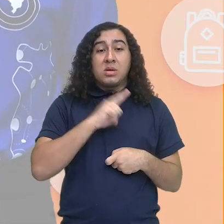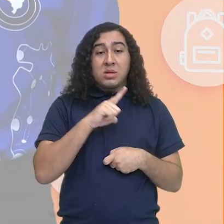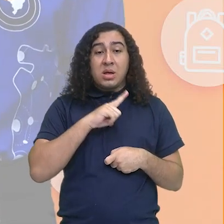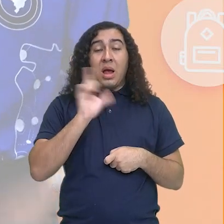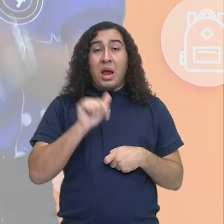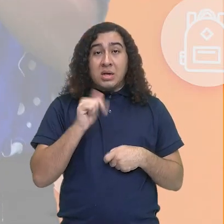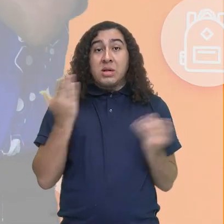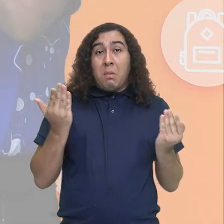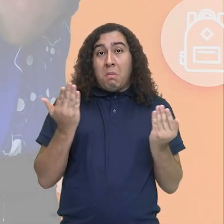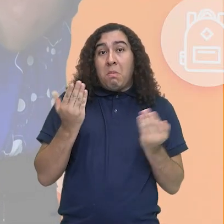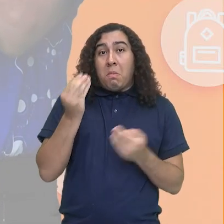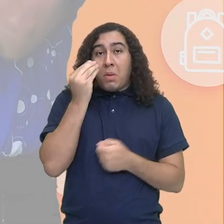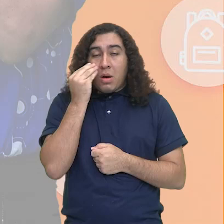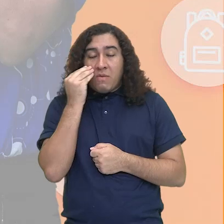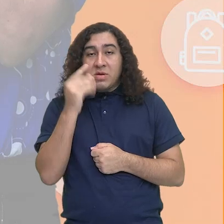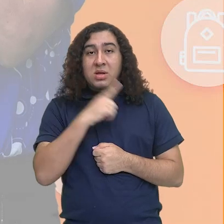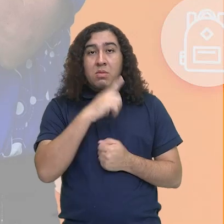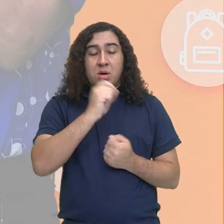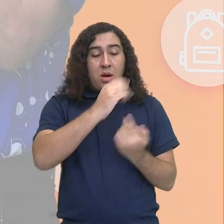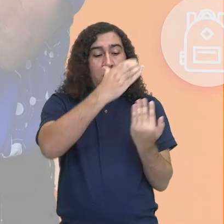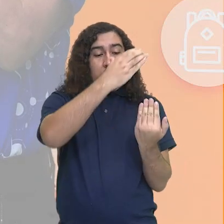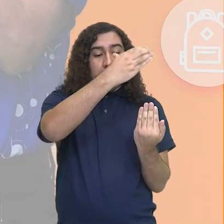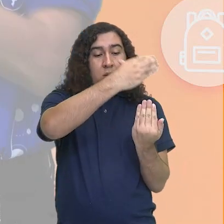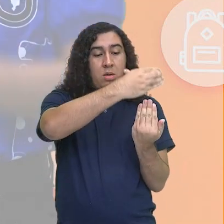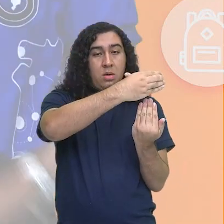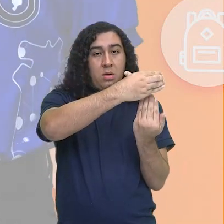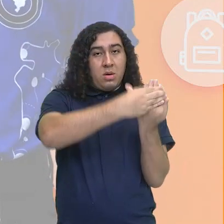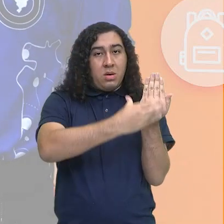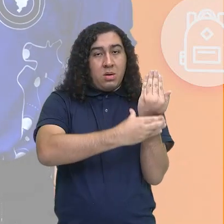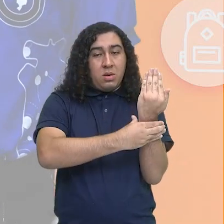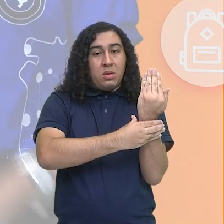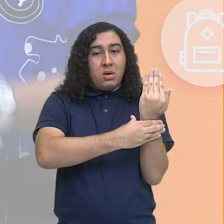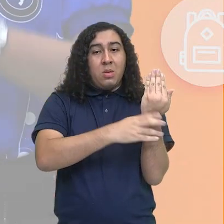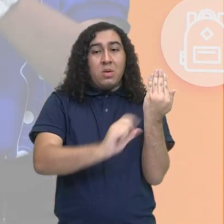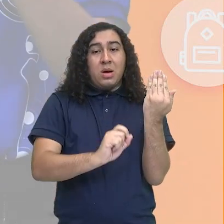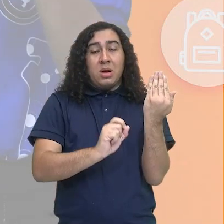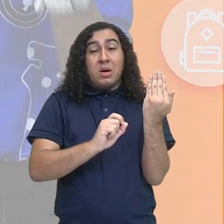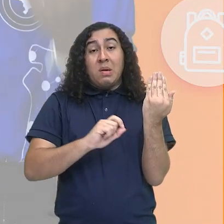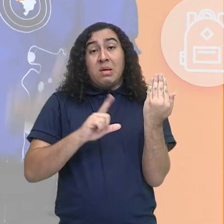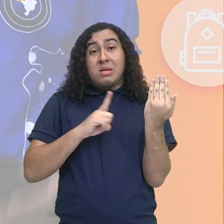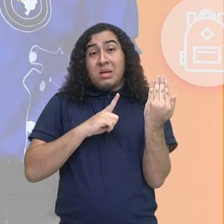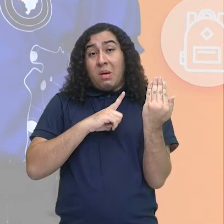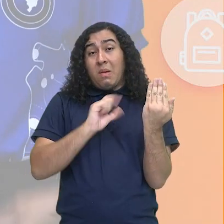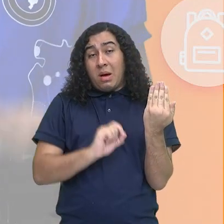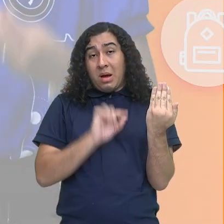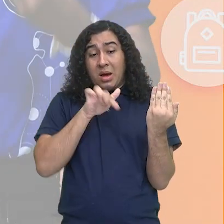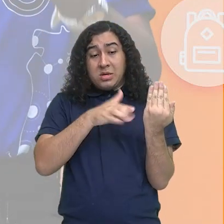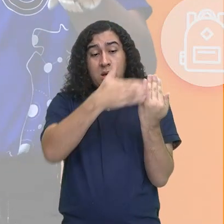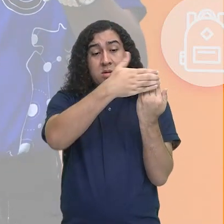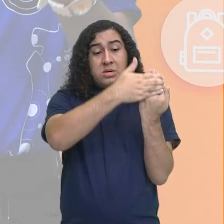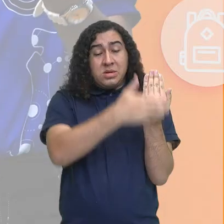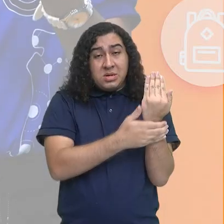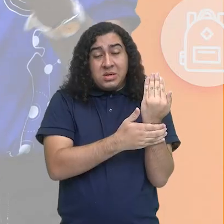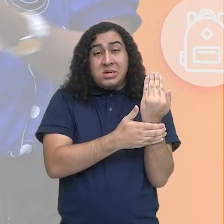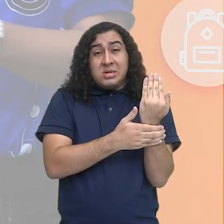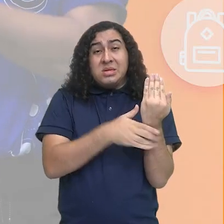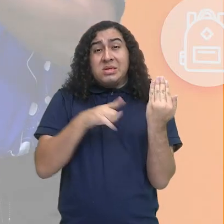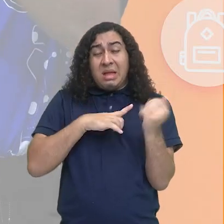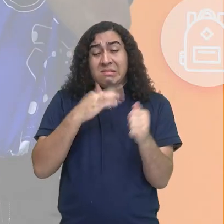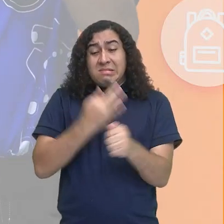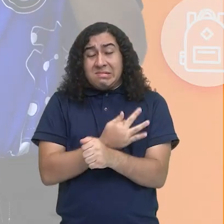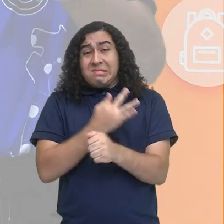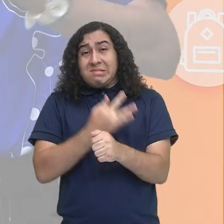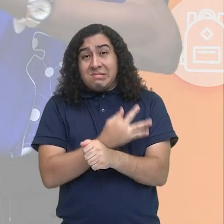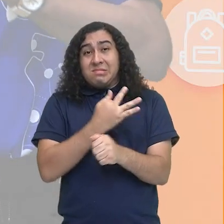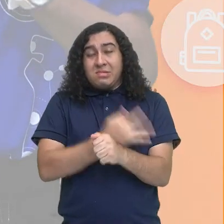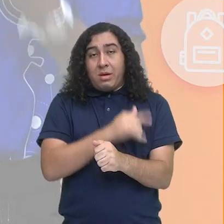essa prova de colocar a mão dentro desta luva e, de acordo com esse rito, suportando